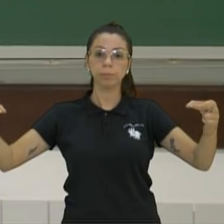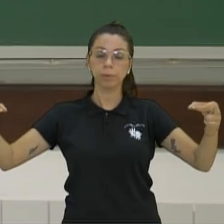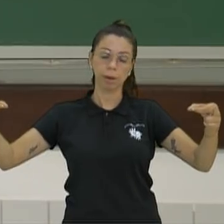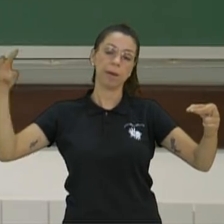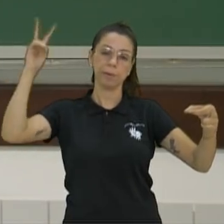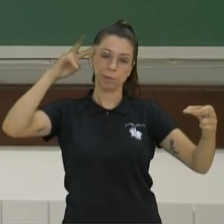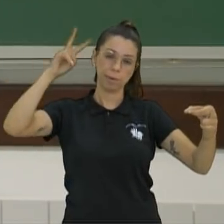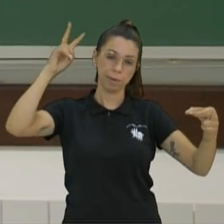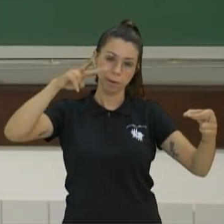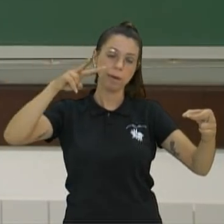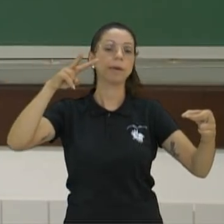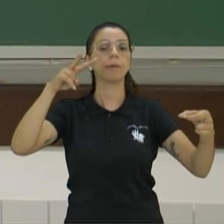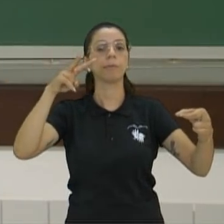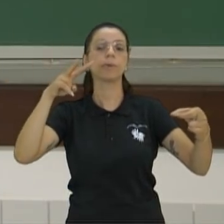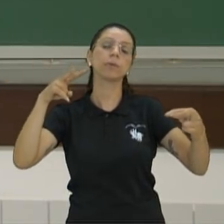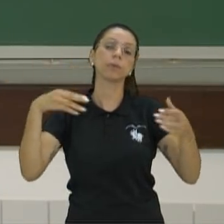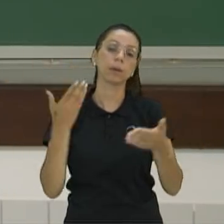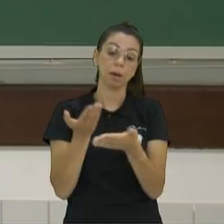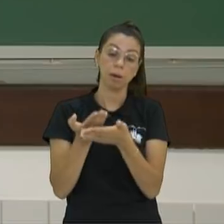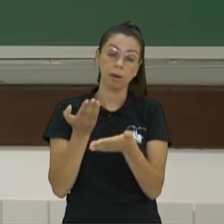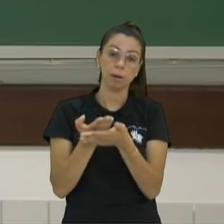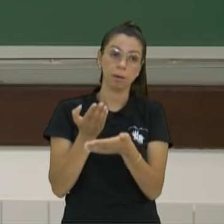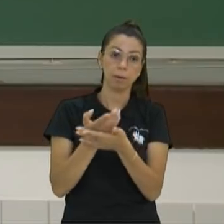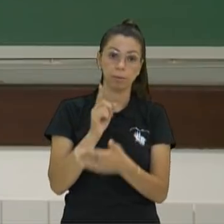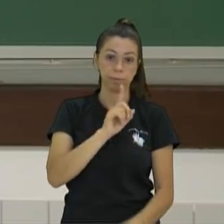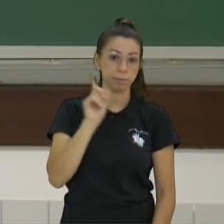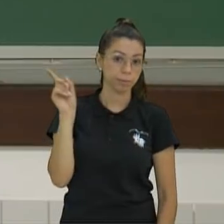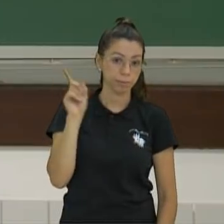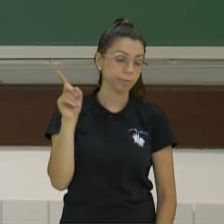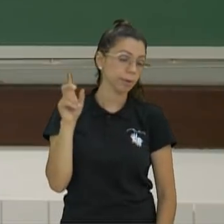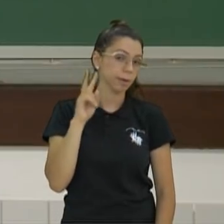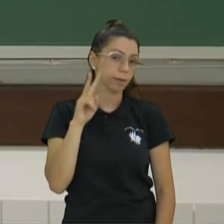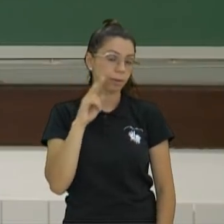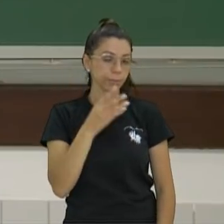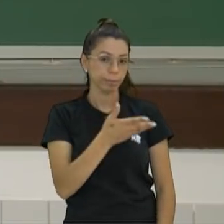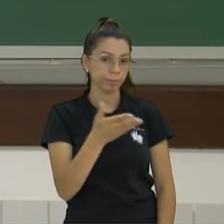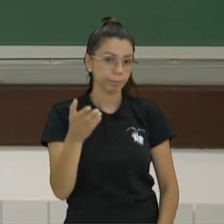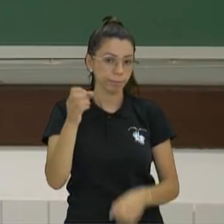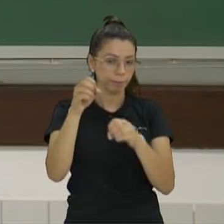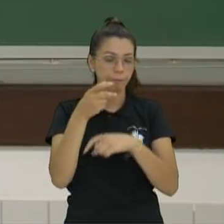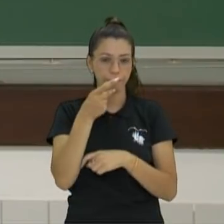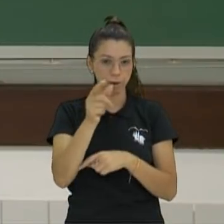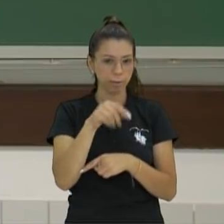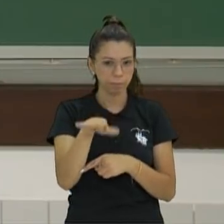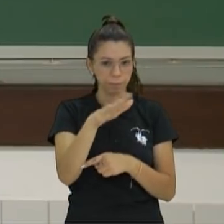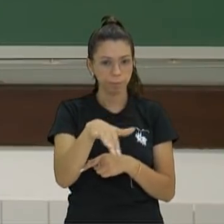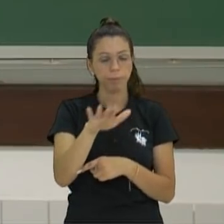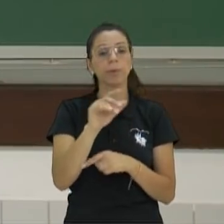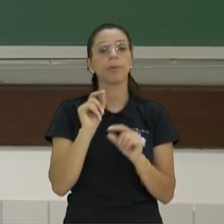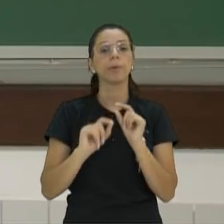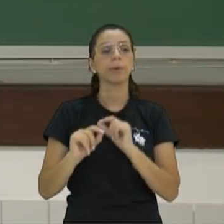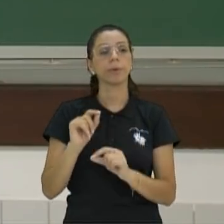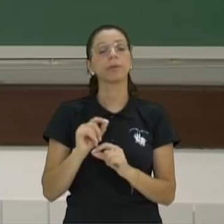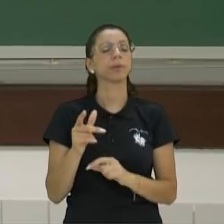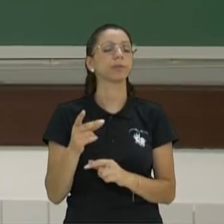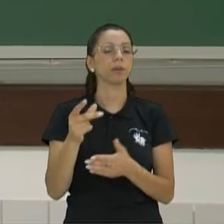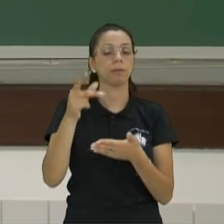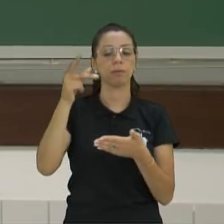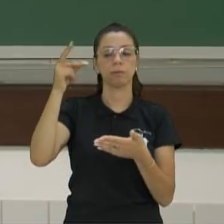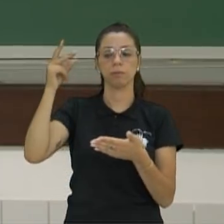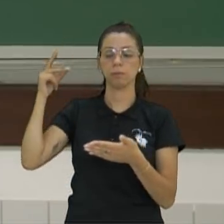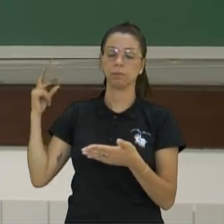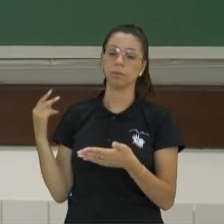lembro que na nossa aula sobre o slackline, eu falei para vocês, que nós já tínhamos falado